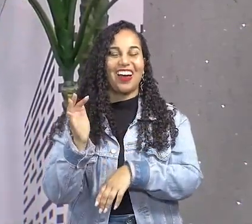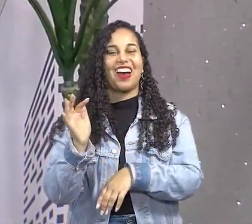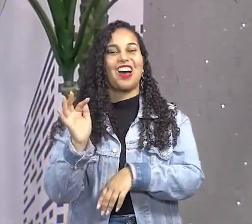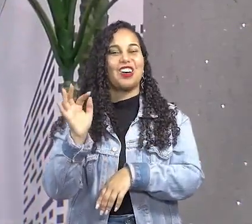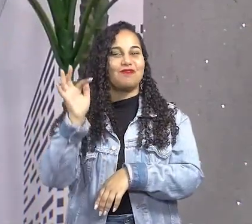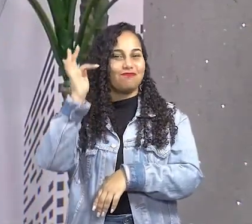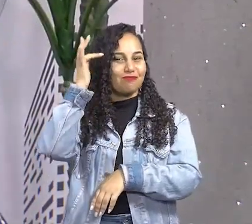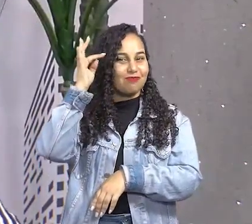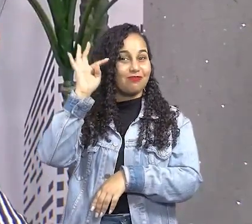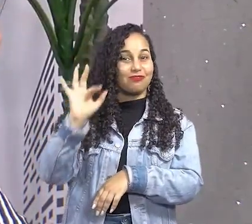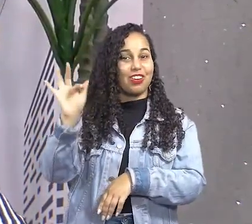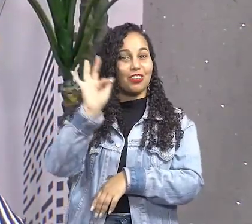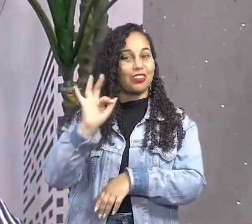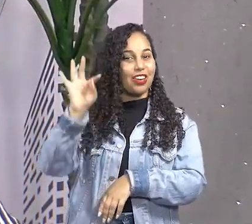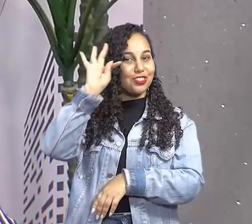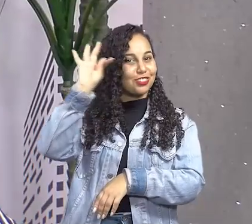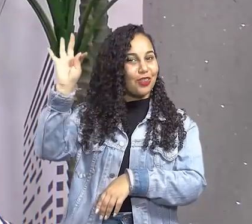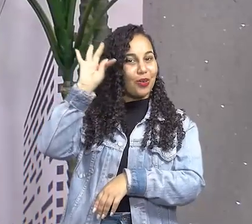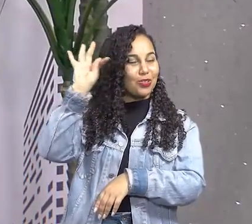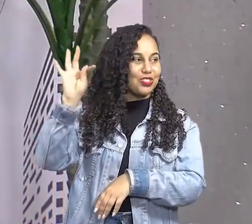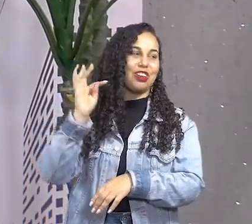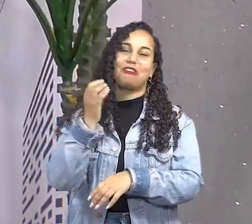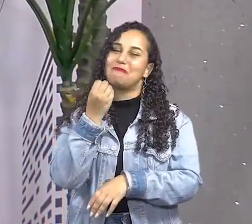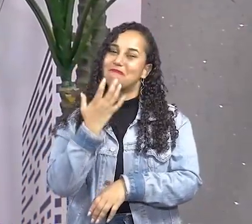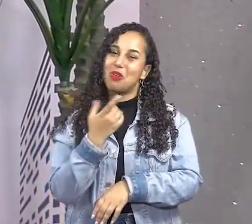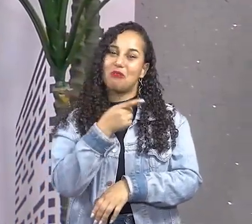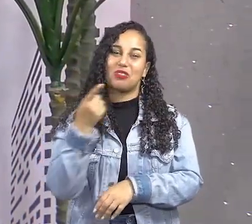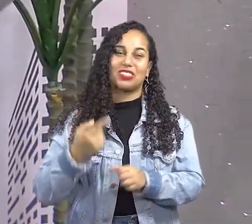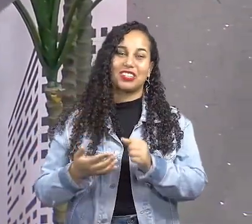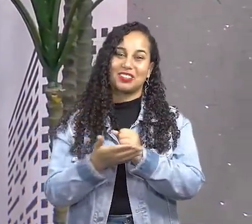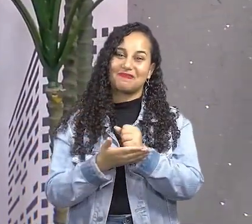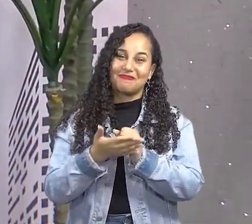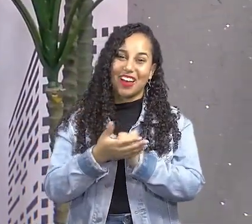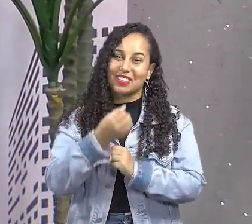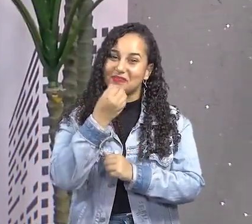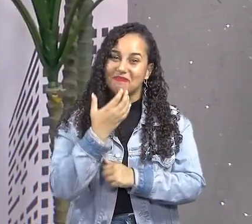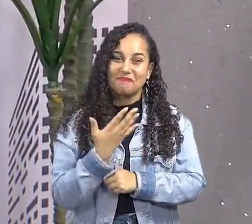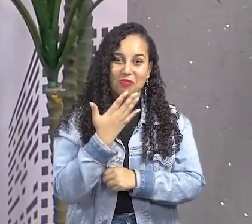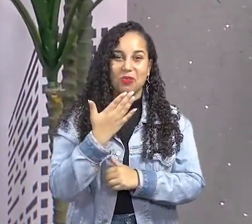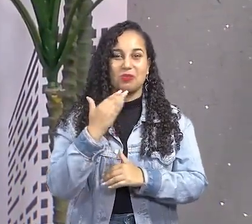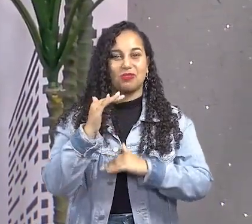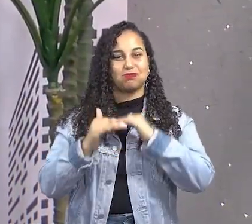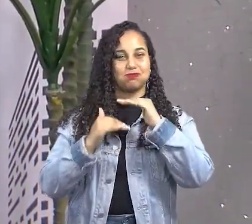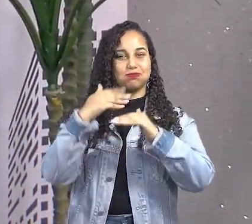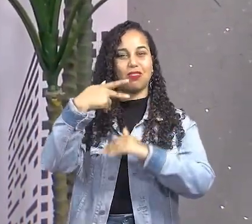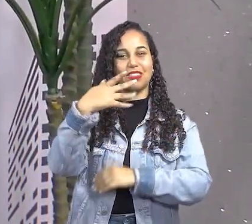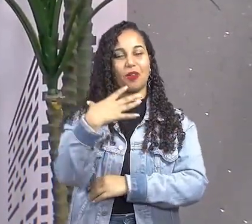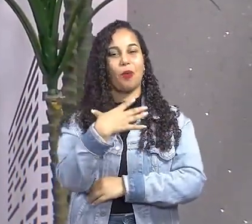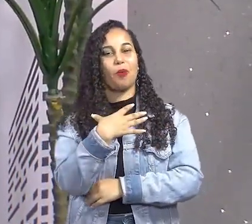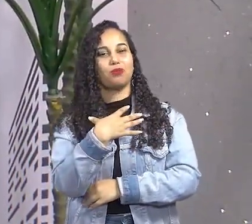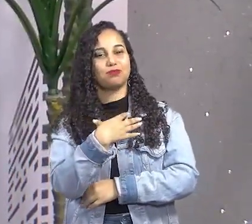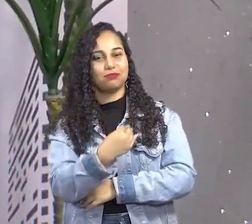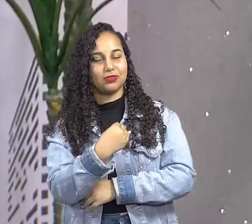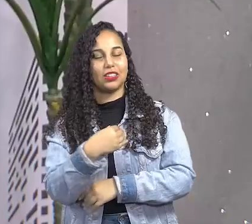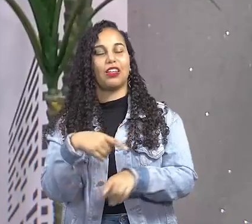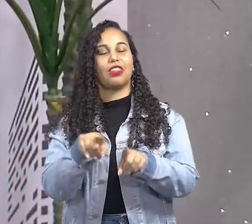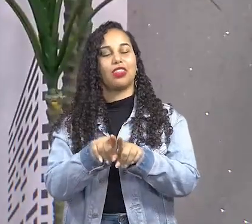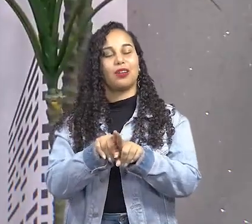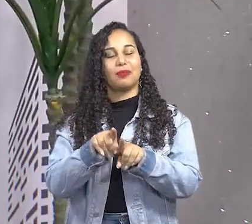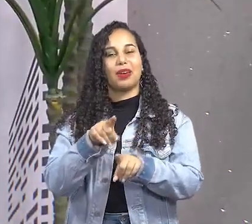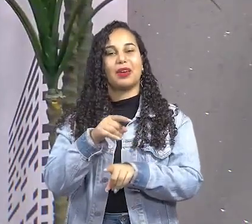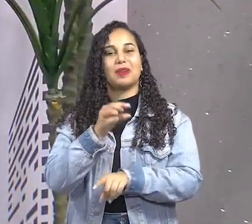de teologia, que vai te dar uma base muito boa no crescimento e desenvolvimento do seu